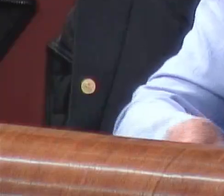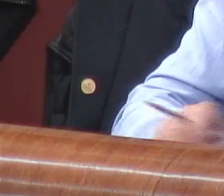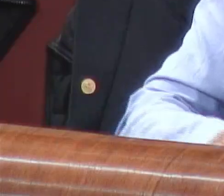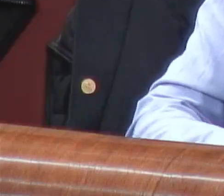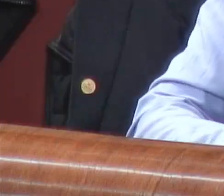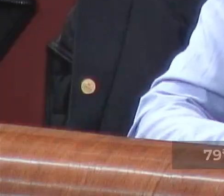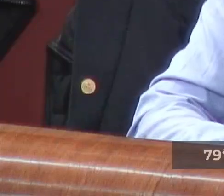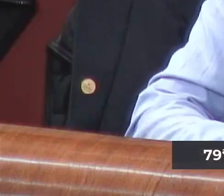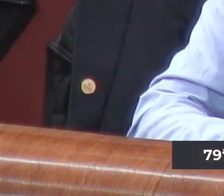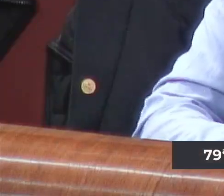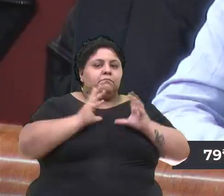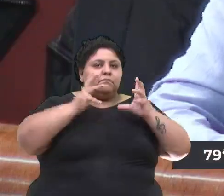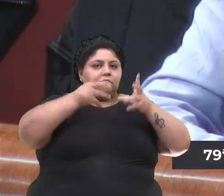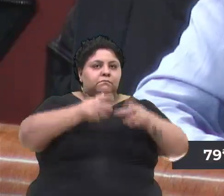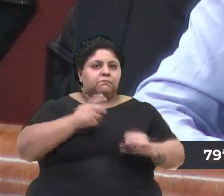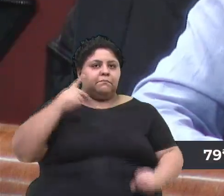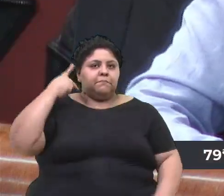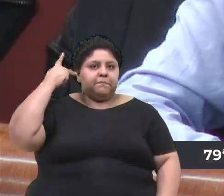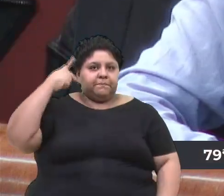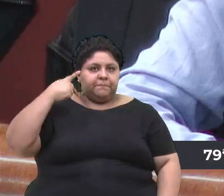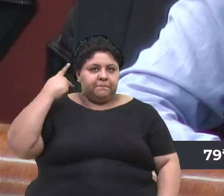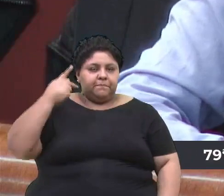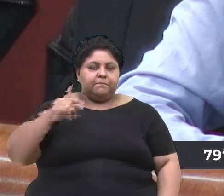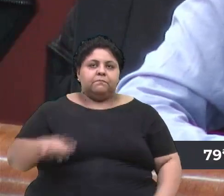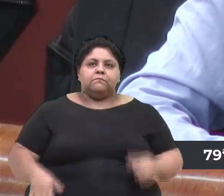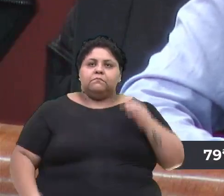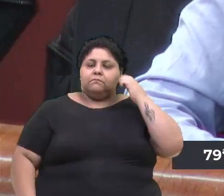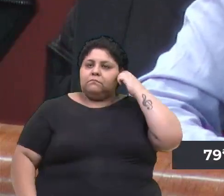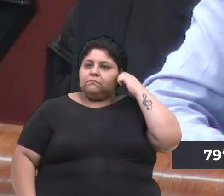por unanimidade.